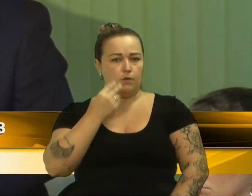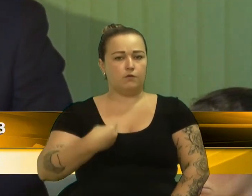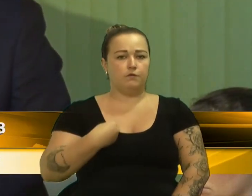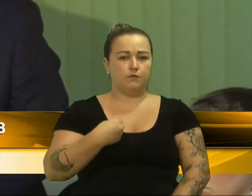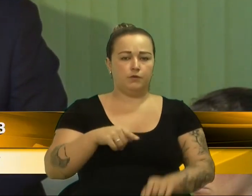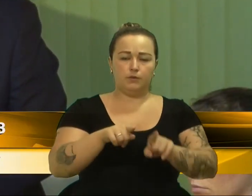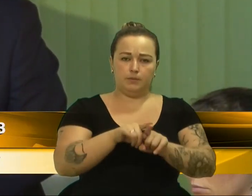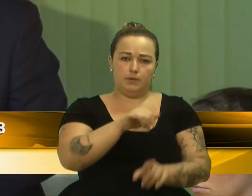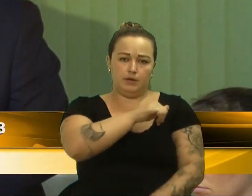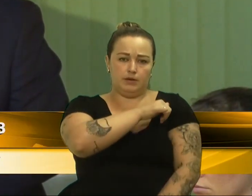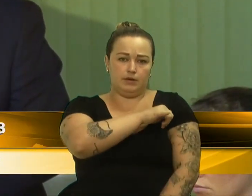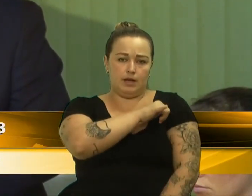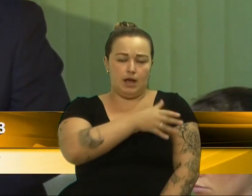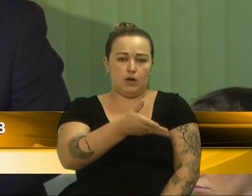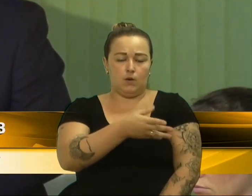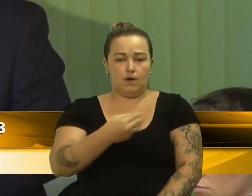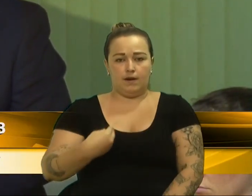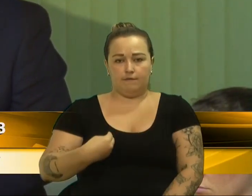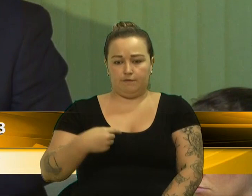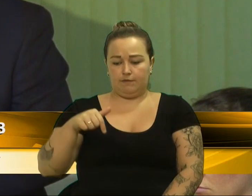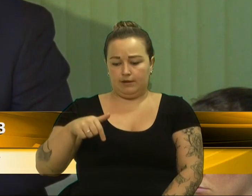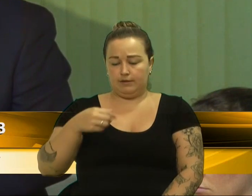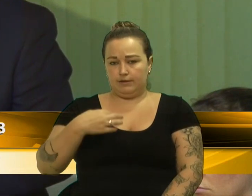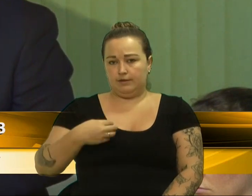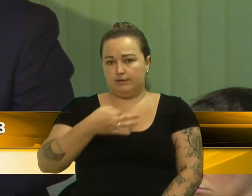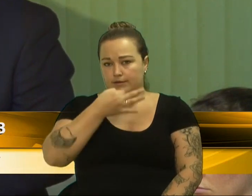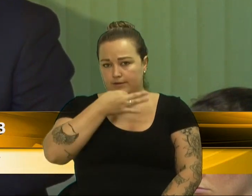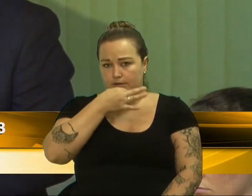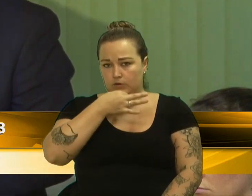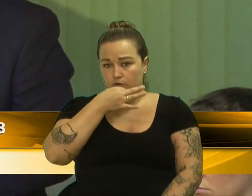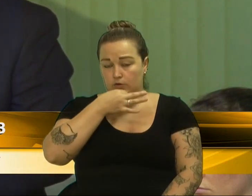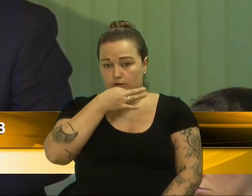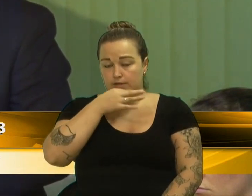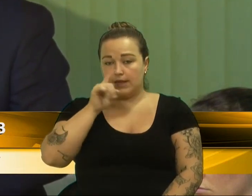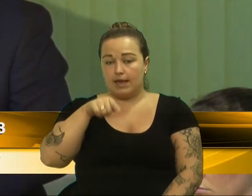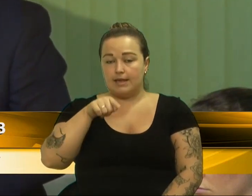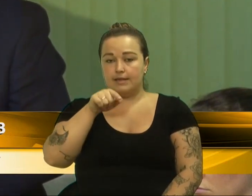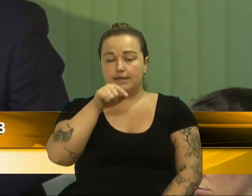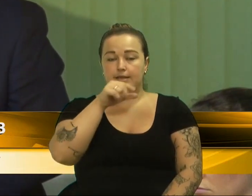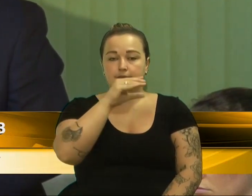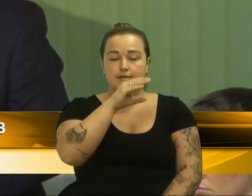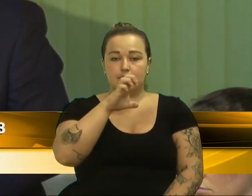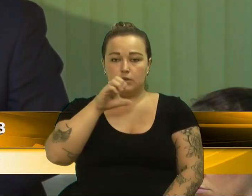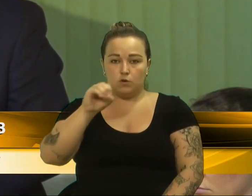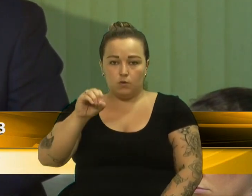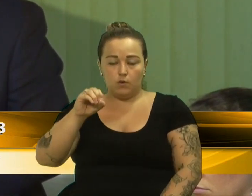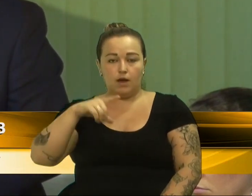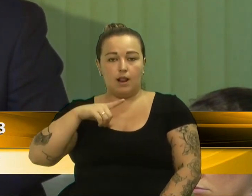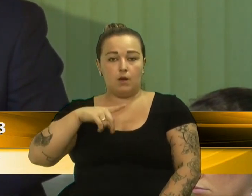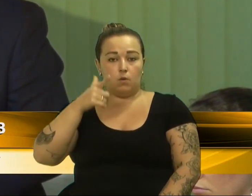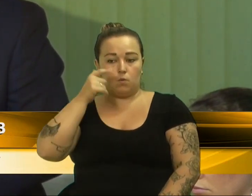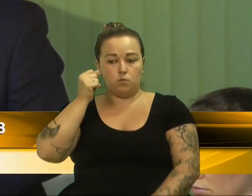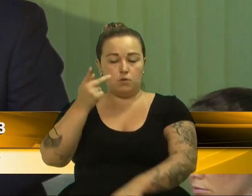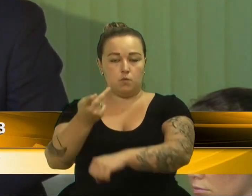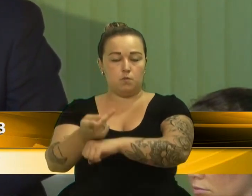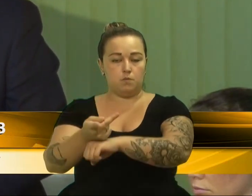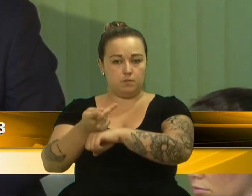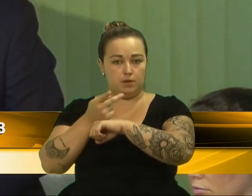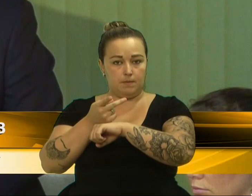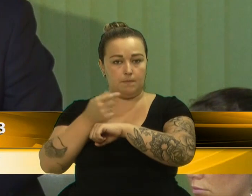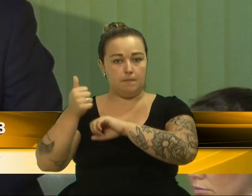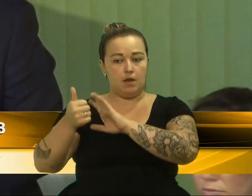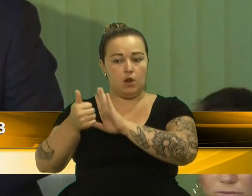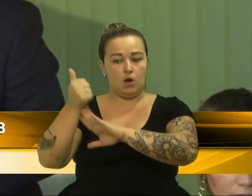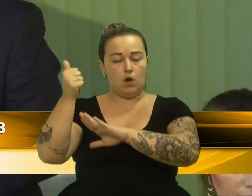É CEO da empresa TRES de Governança Corporativa e ela recebeu um prêmio, foi agraciada com um prêmio com o melhor artigo